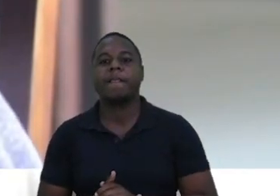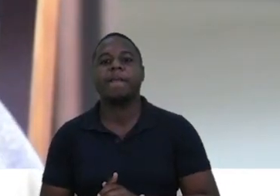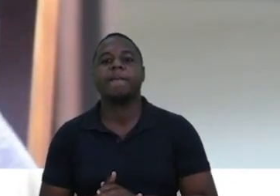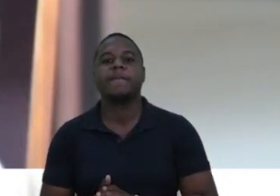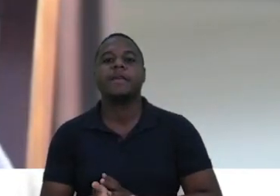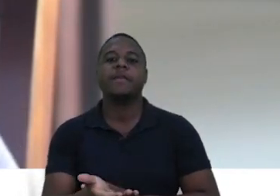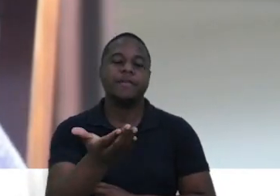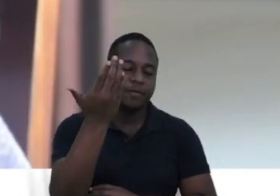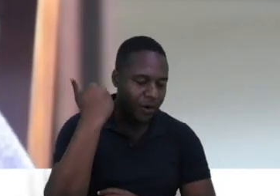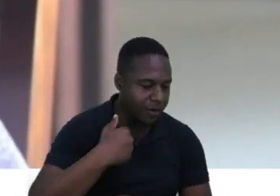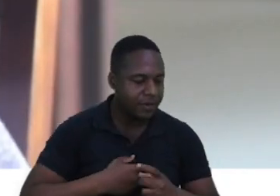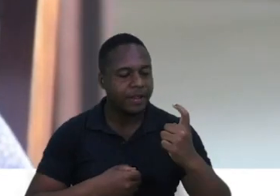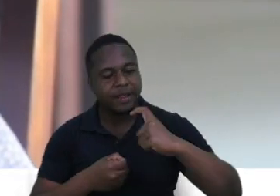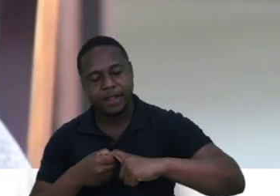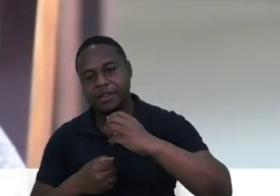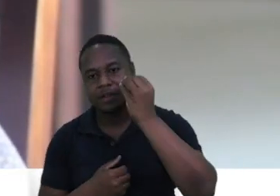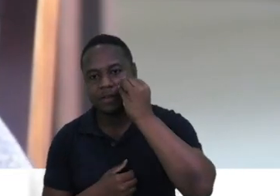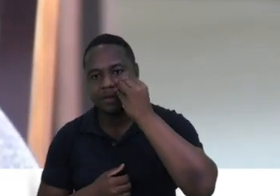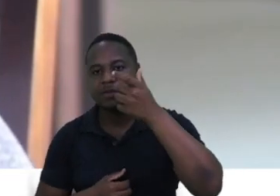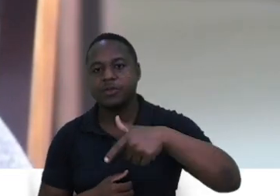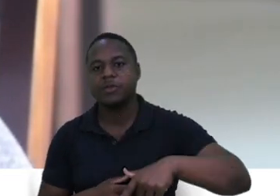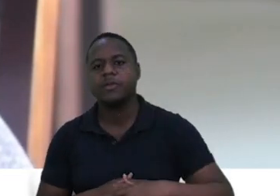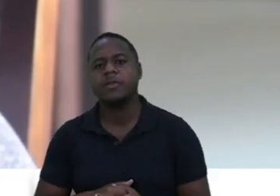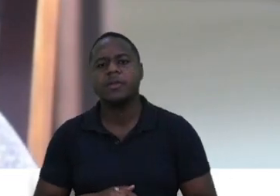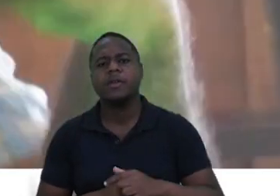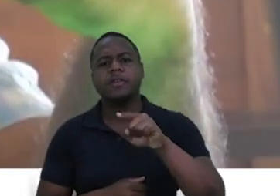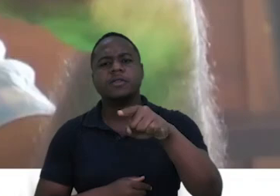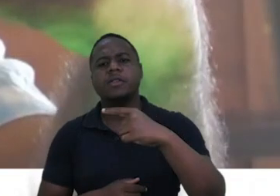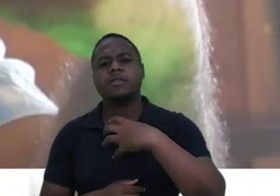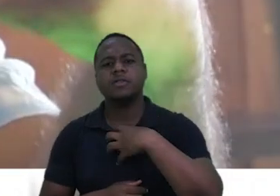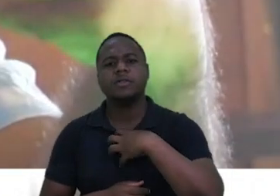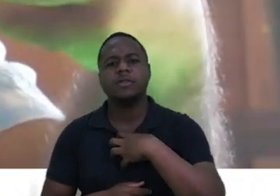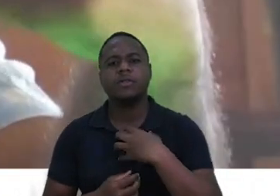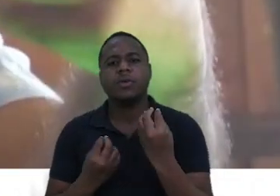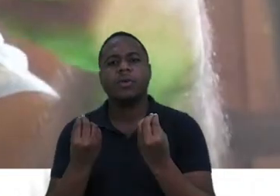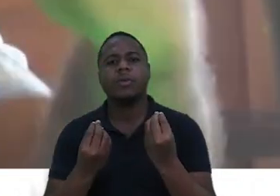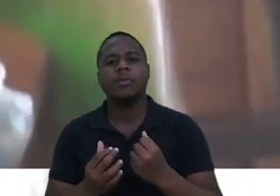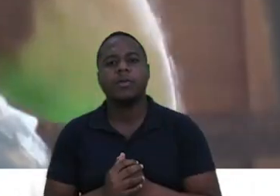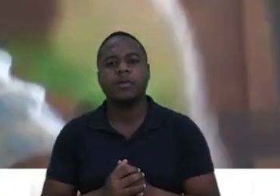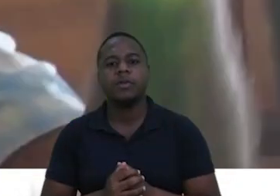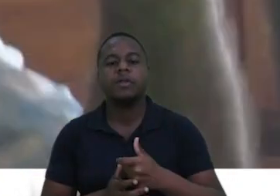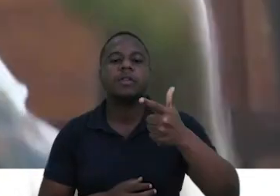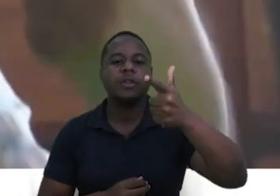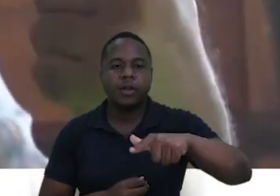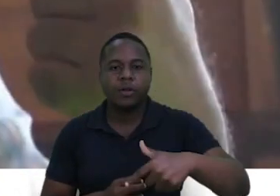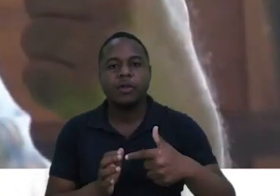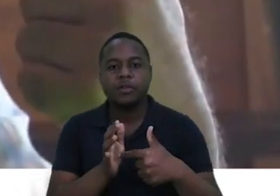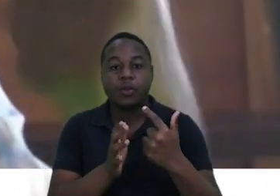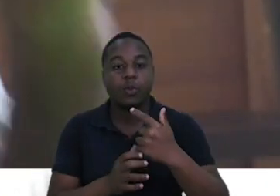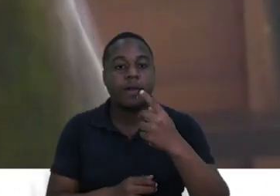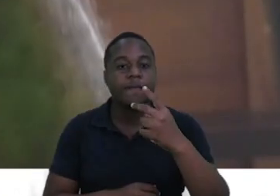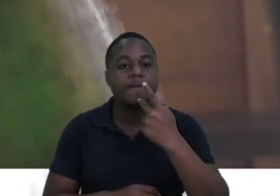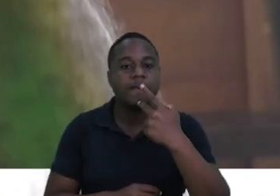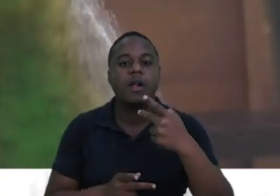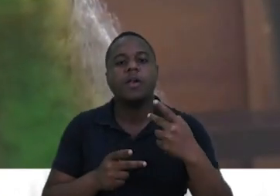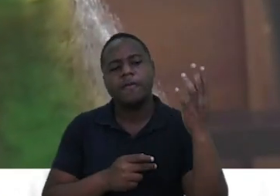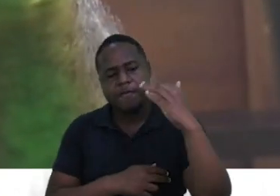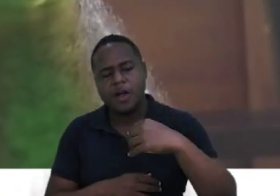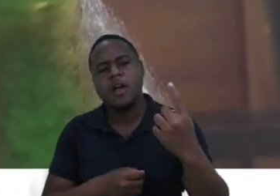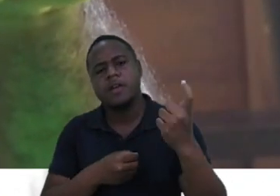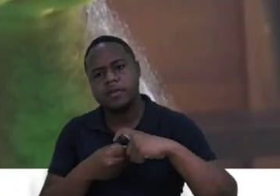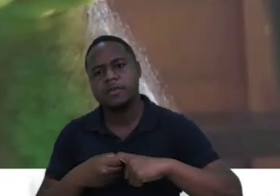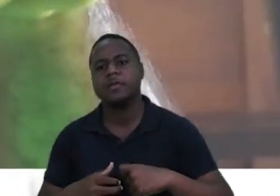ainda, você volta. Como você se sentiu na hora que você recebeu a segunda proposta de voltar lá? Qual foi sua